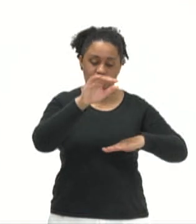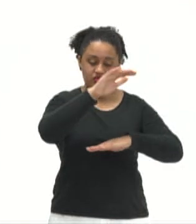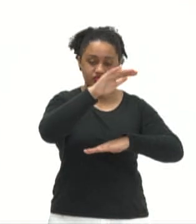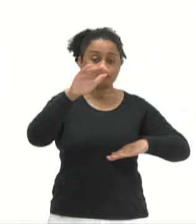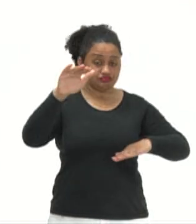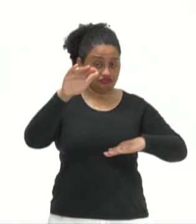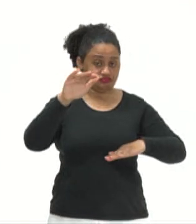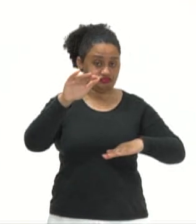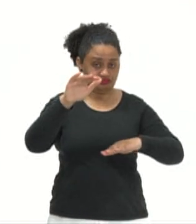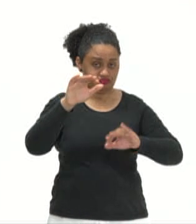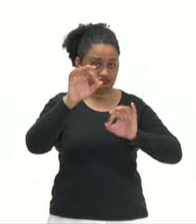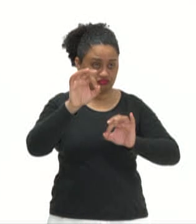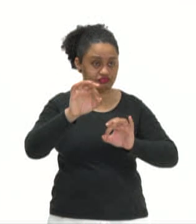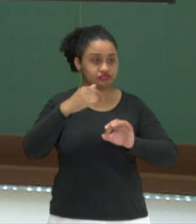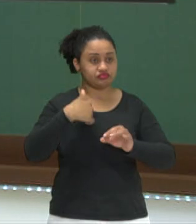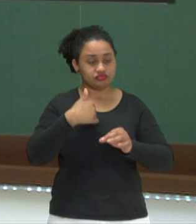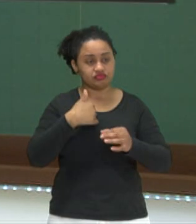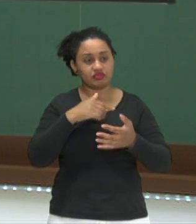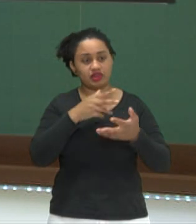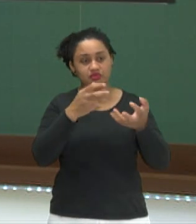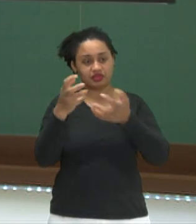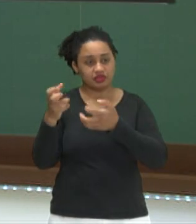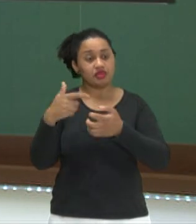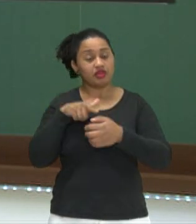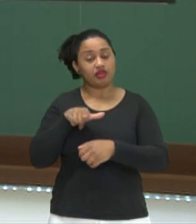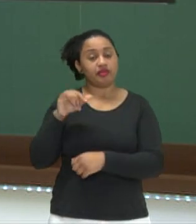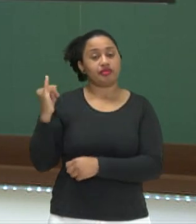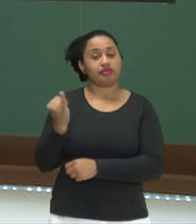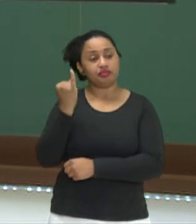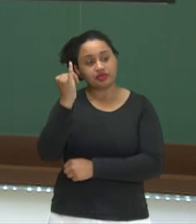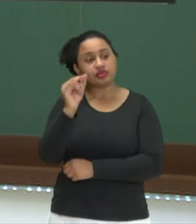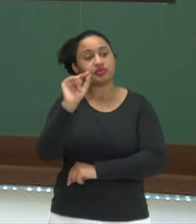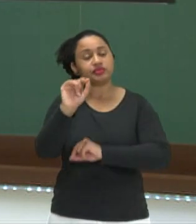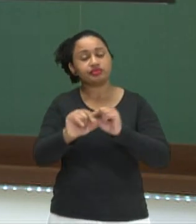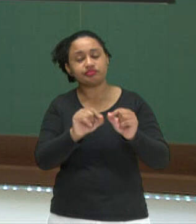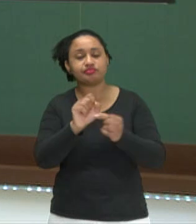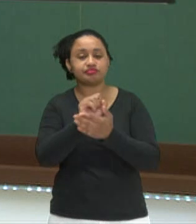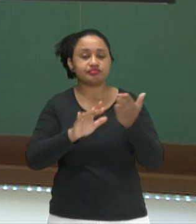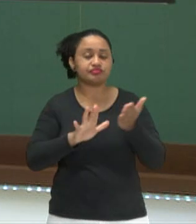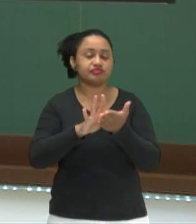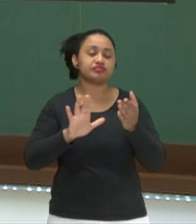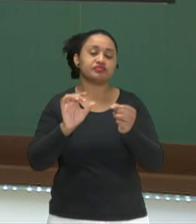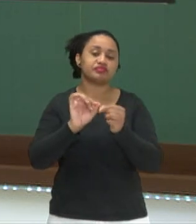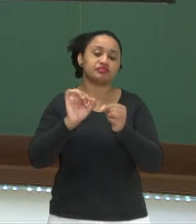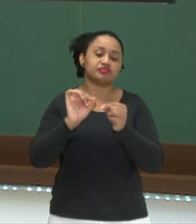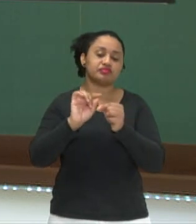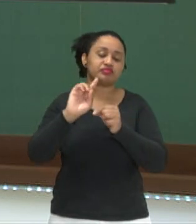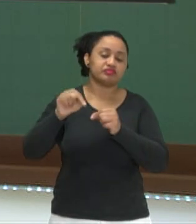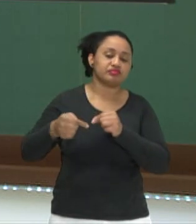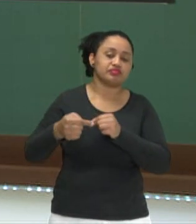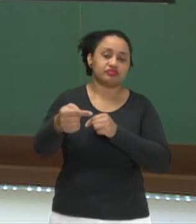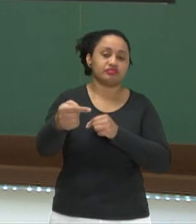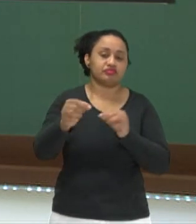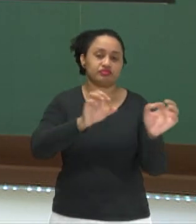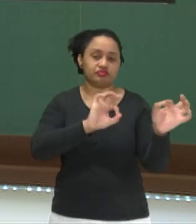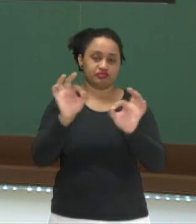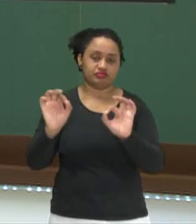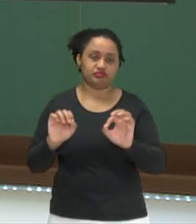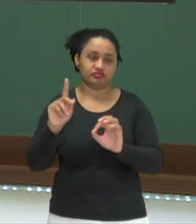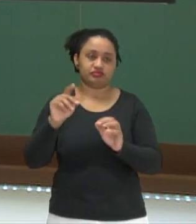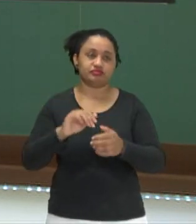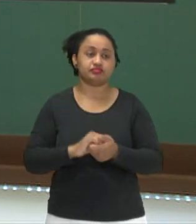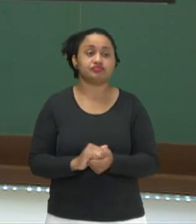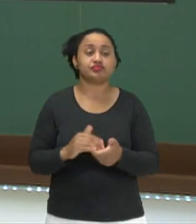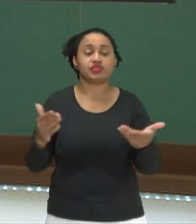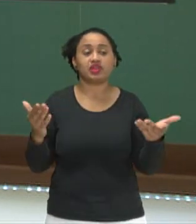plano beta. Essas identificações são muito importantes para os exercícios que a gente vai fazer nos próximos vídeos. Agora